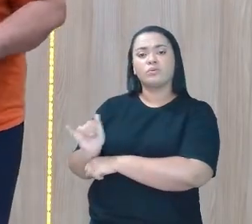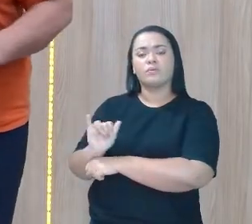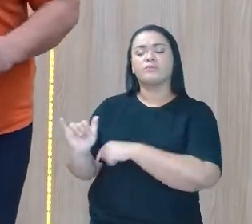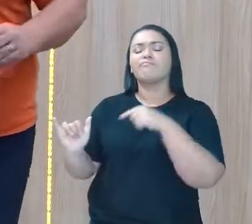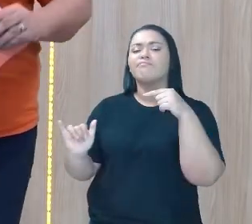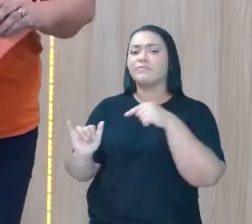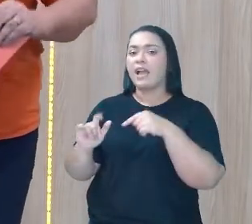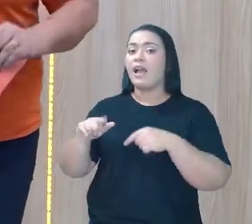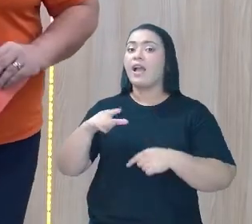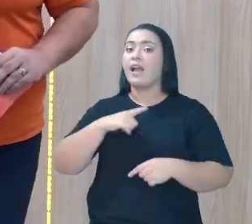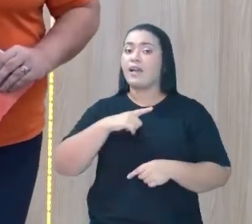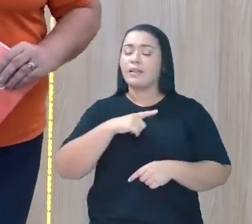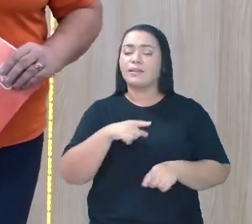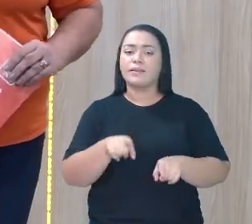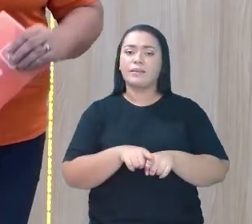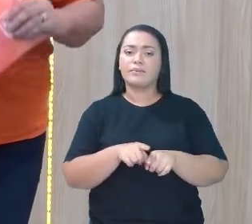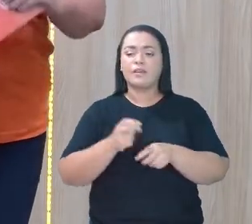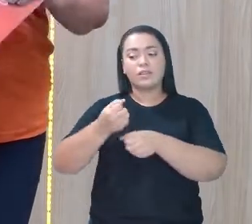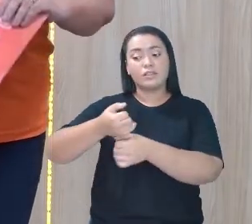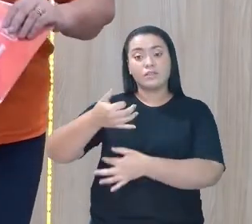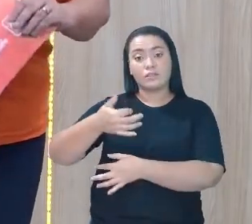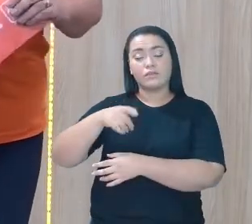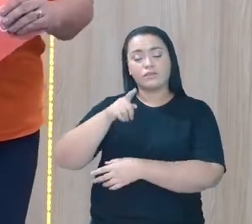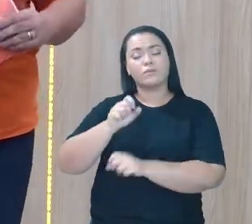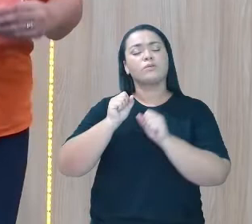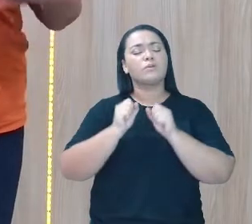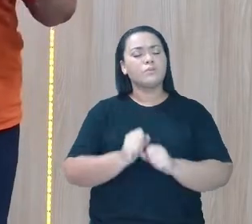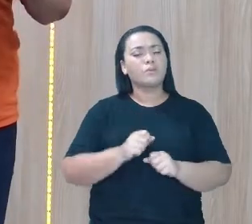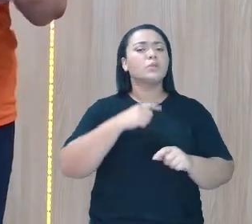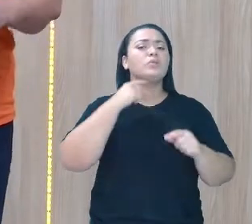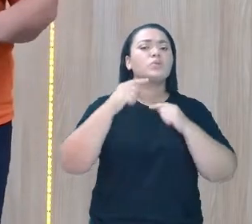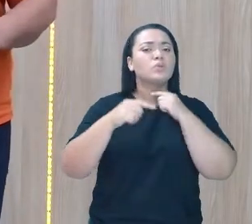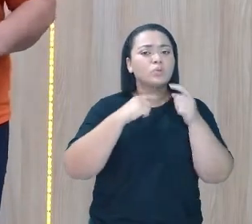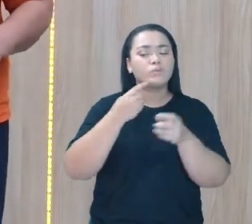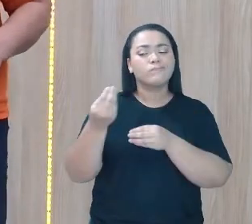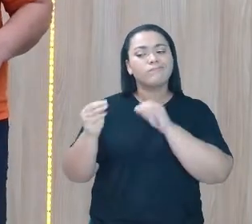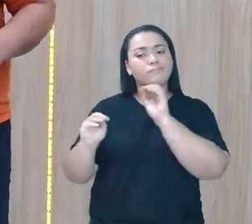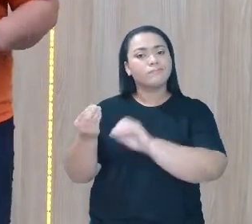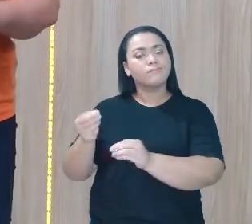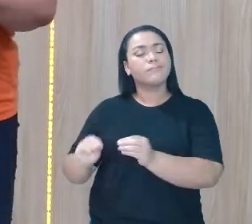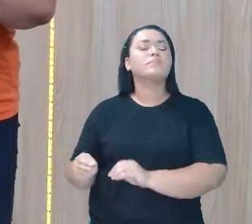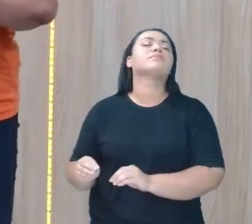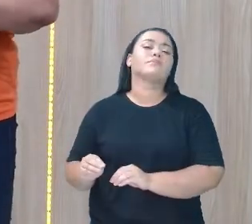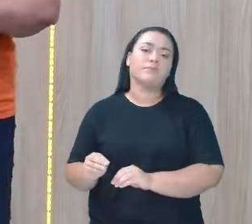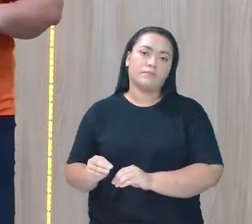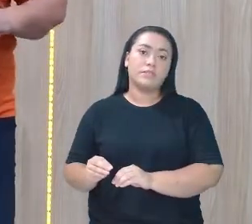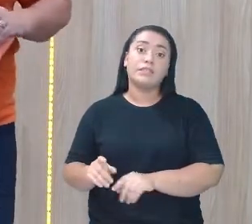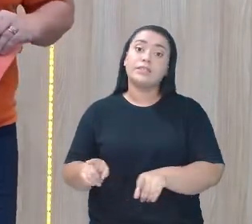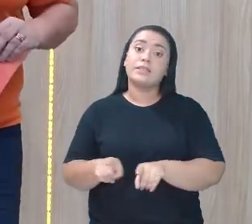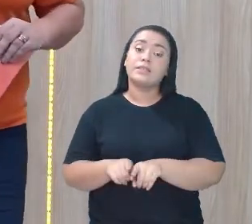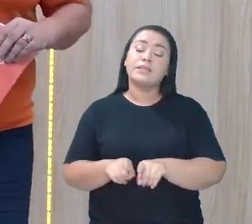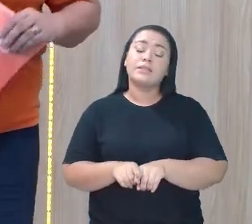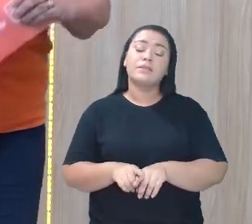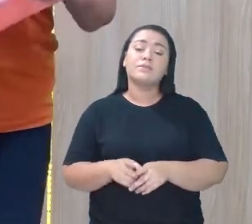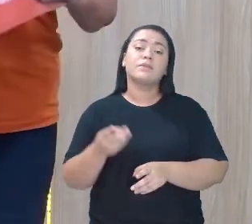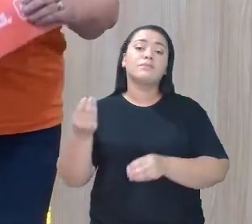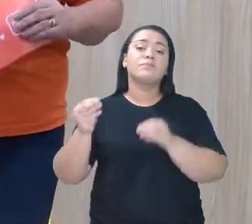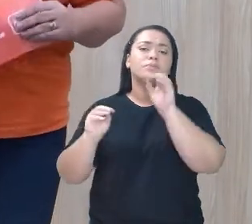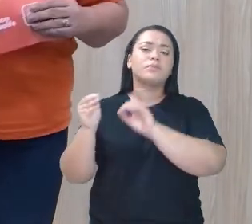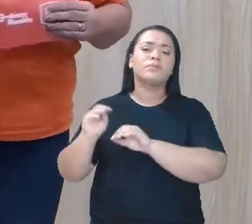também tem um chat, onde vocês vão poder colocar as dúvidas de vocês e vocês vão poder colocar